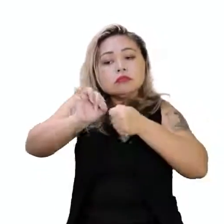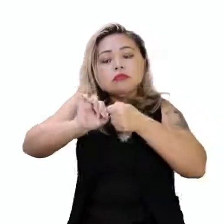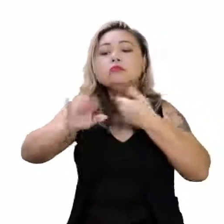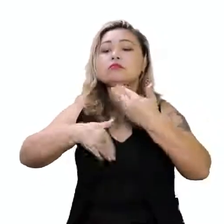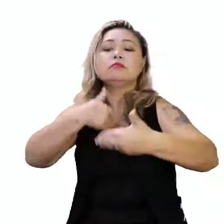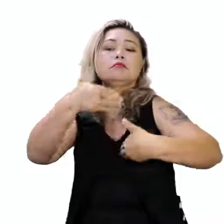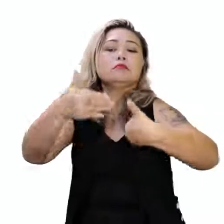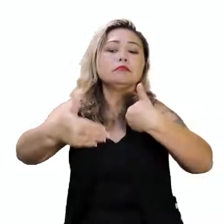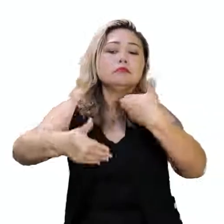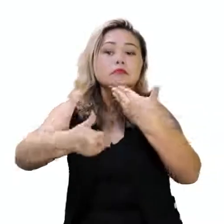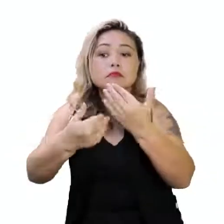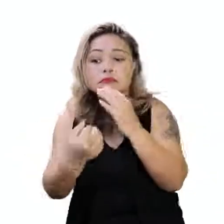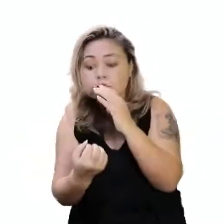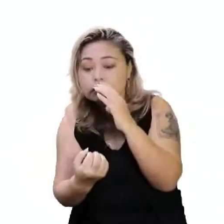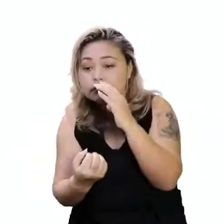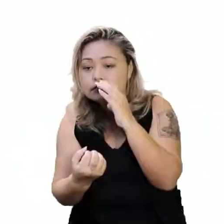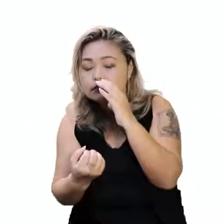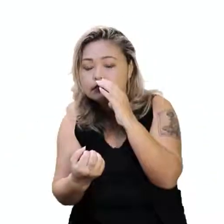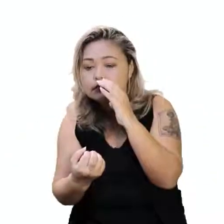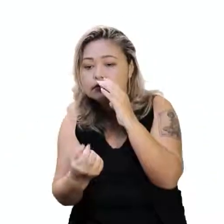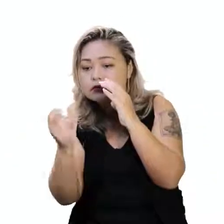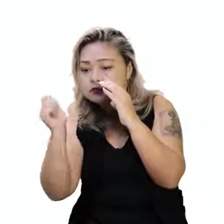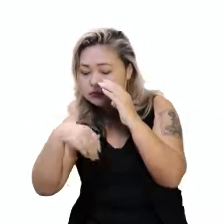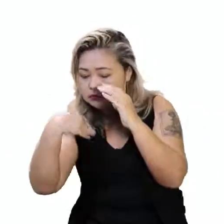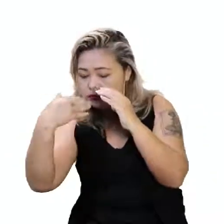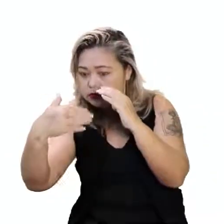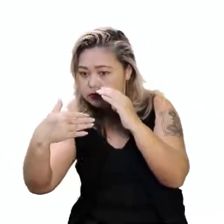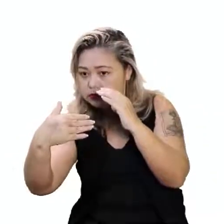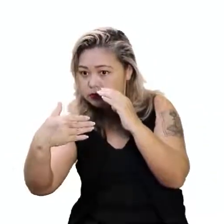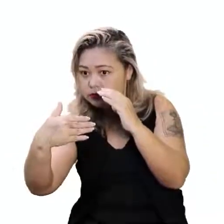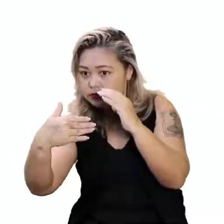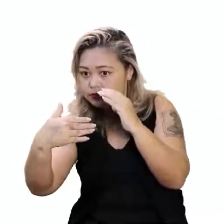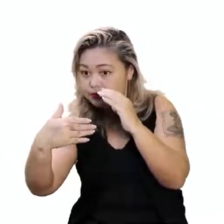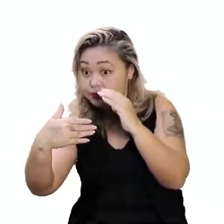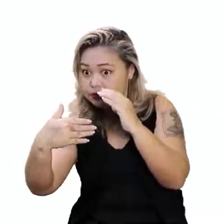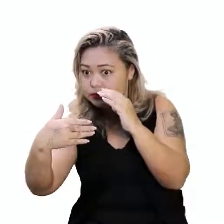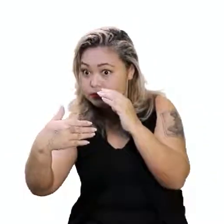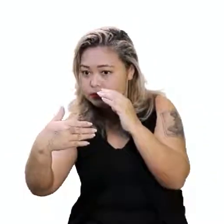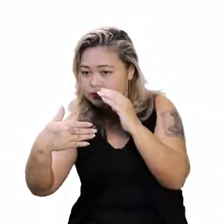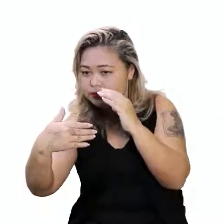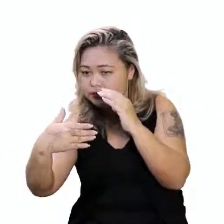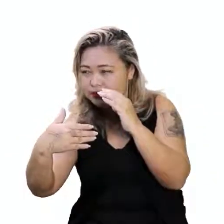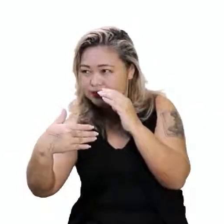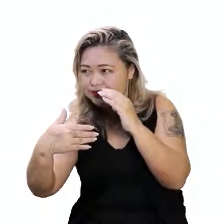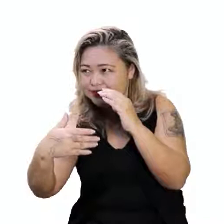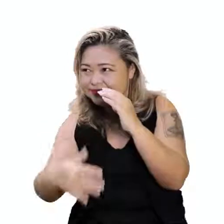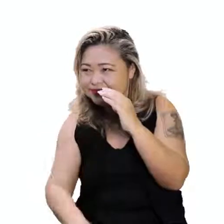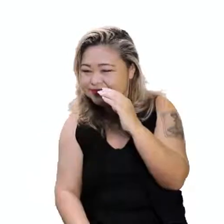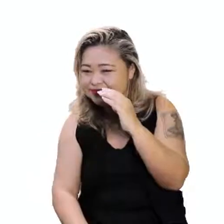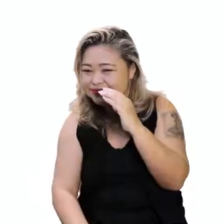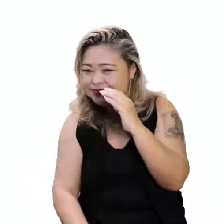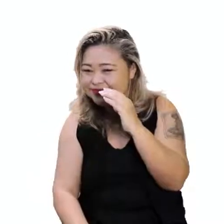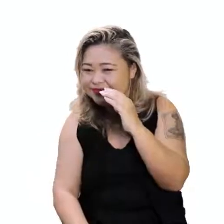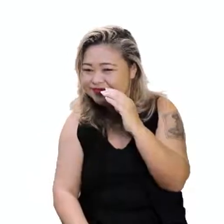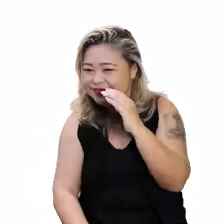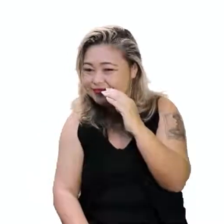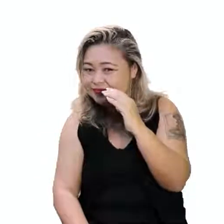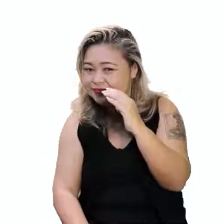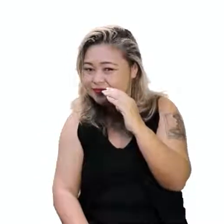que vai estar sendo contínuo. Eita, deixa eu formular meu entendimento